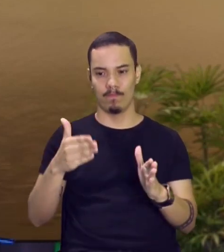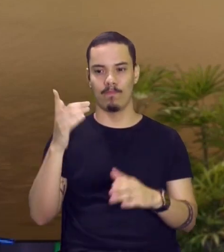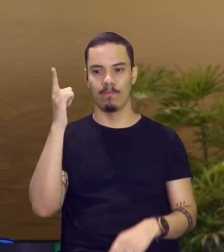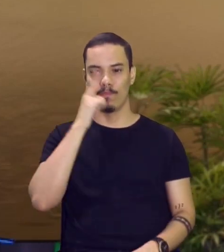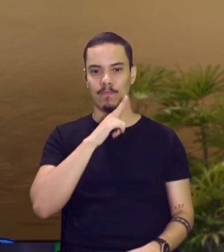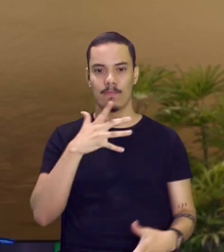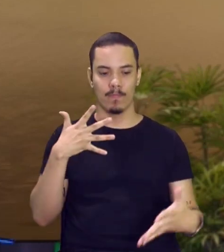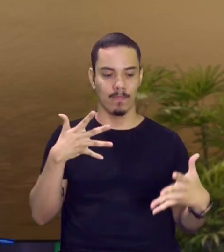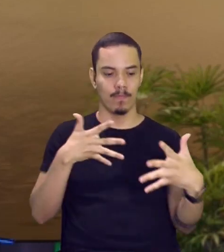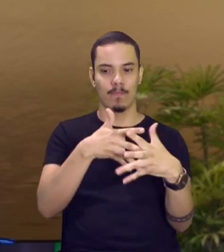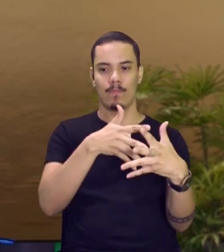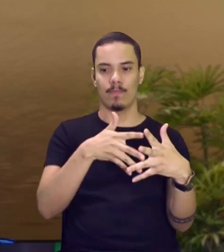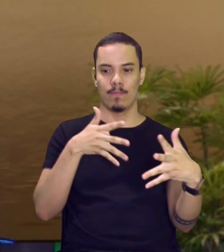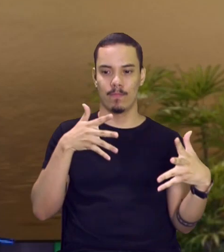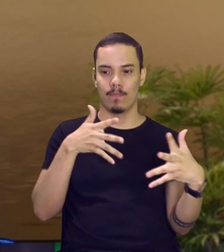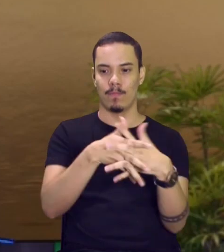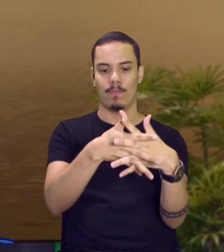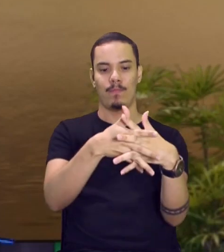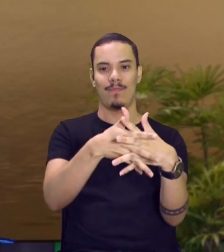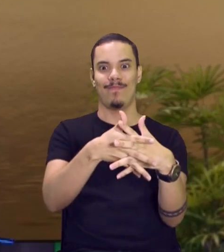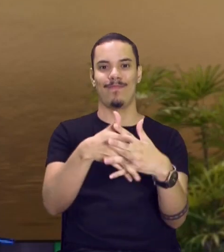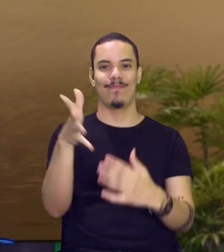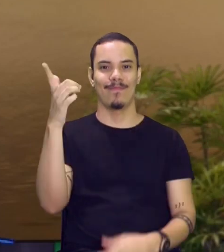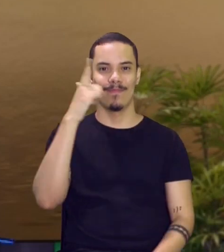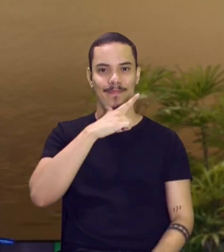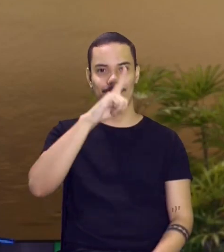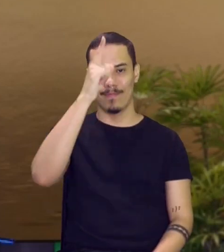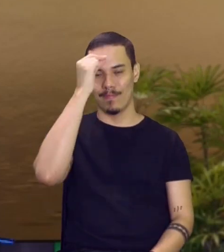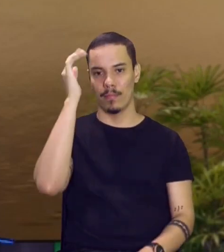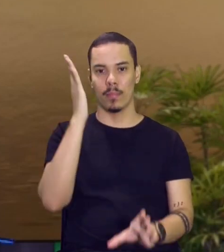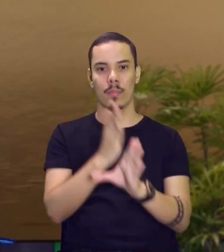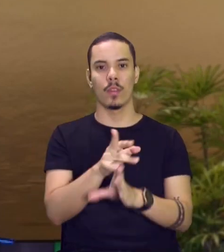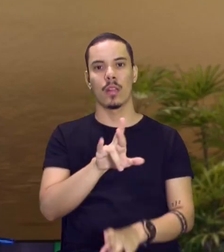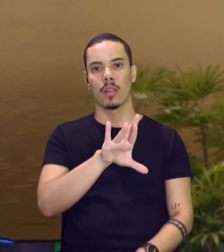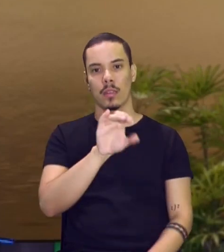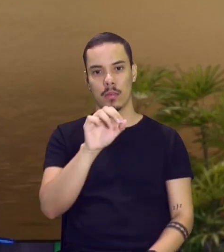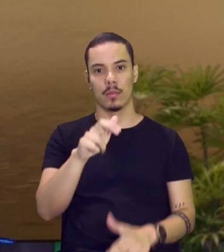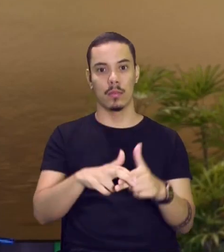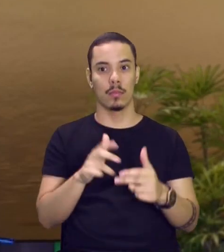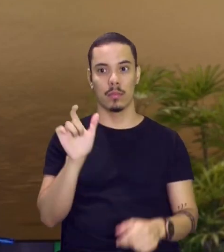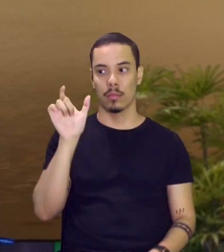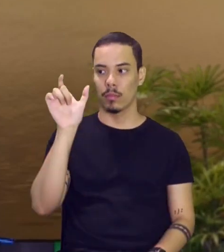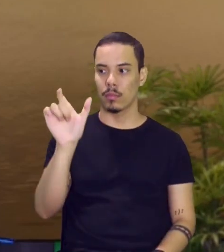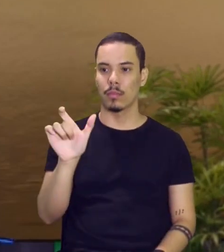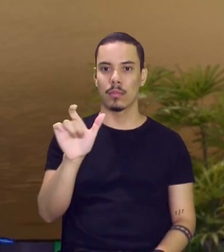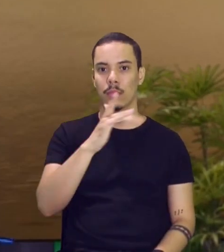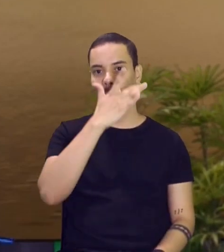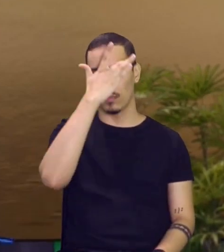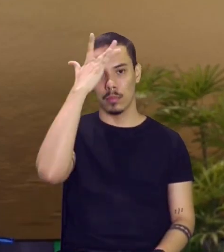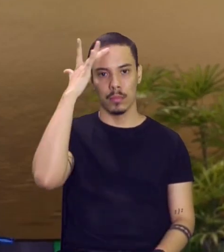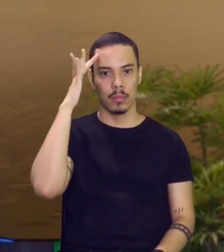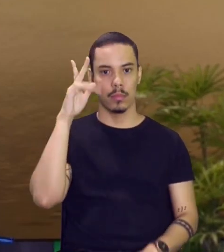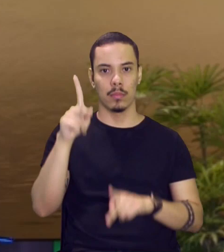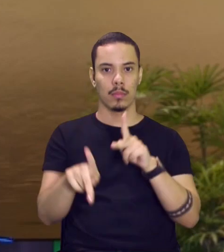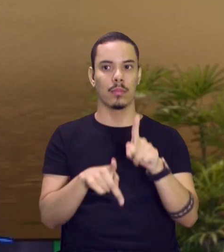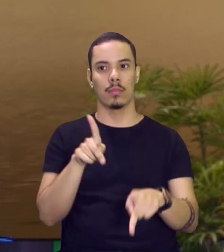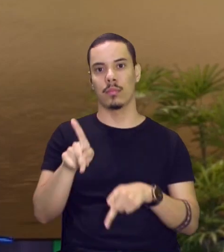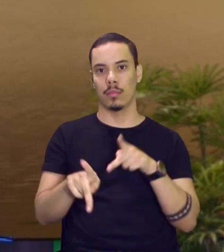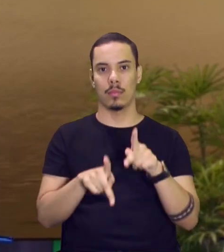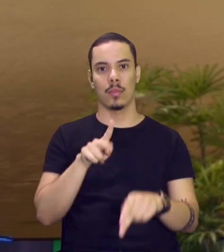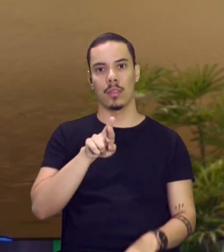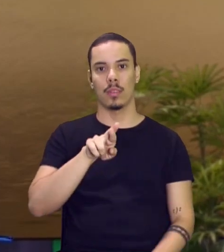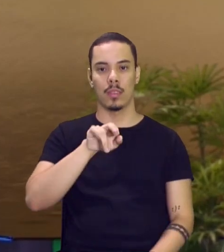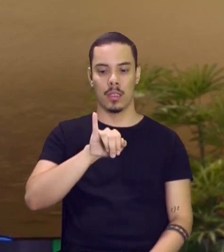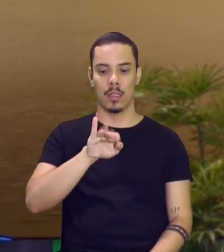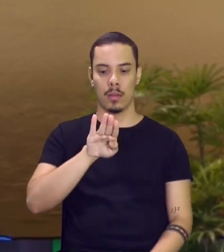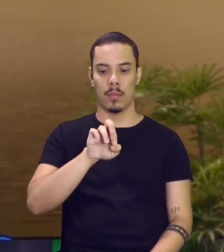de Rondônia foi através dos rios. Por isso a palavra população ribeirinha. Por